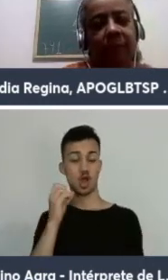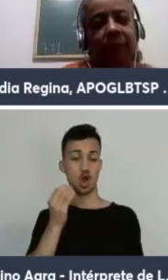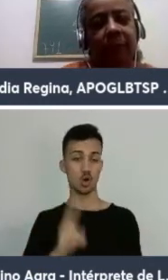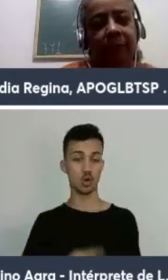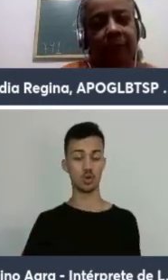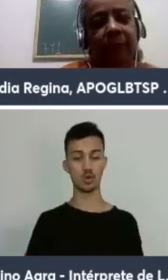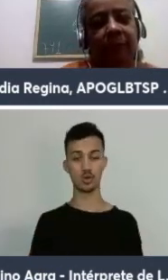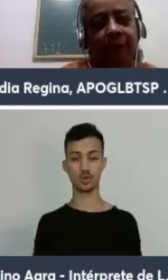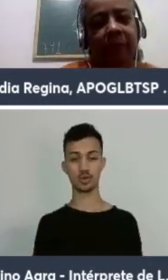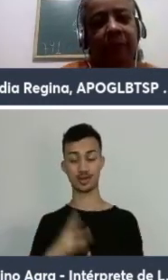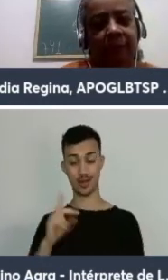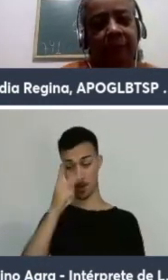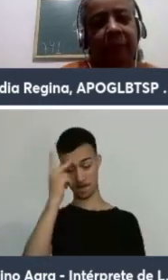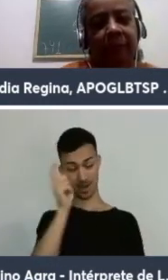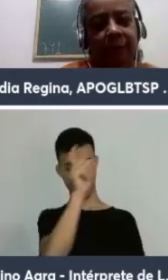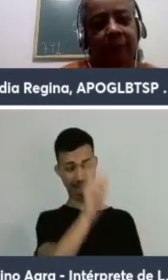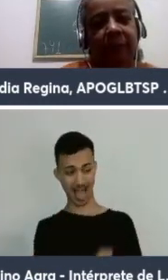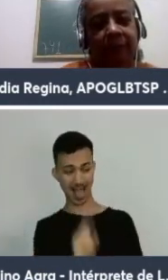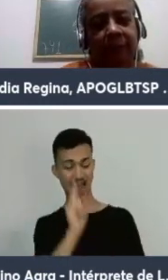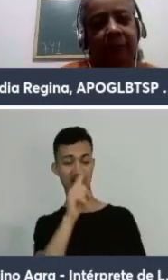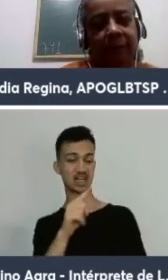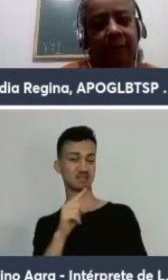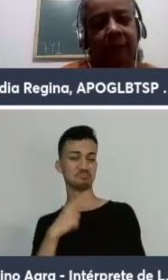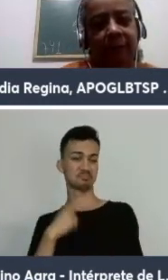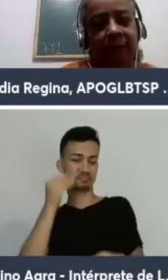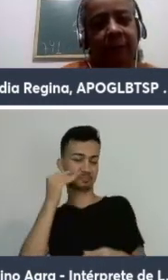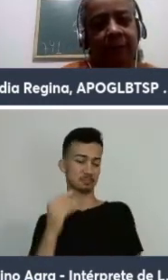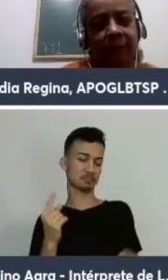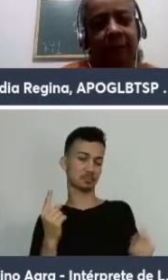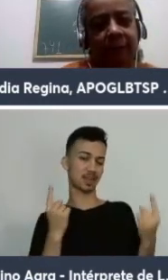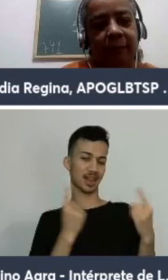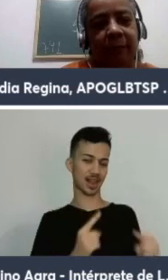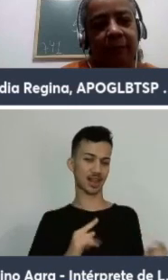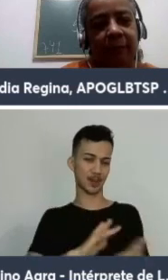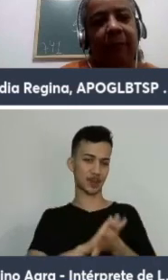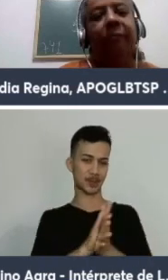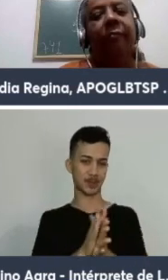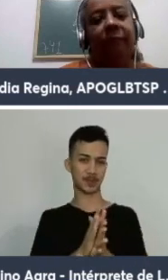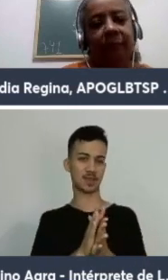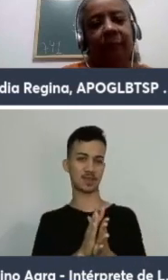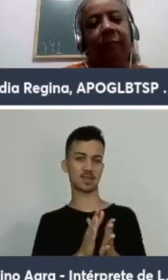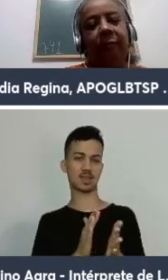expondo outros através de